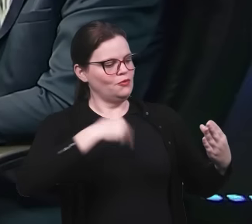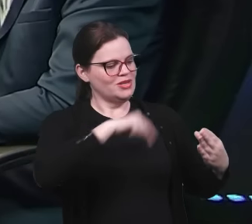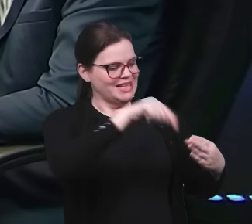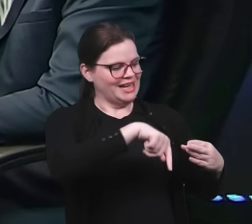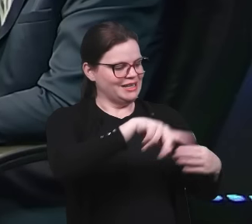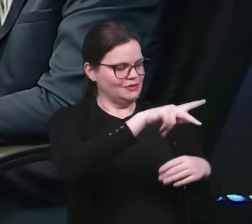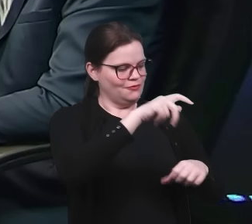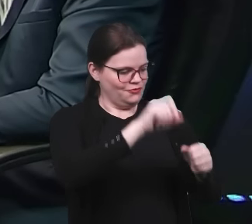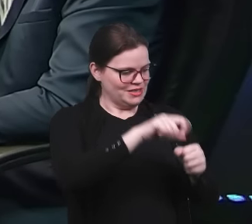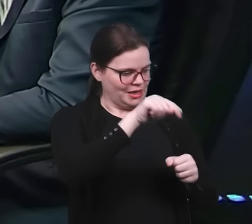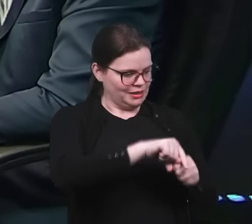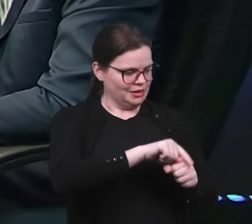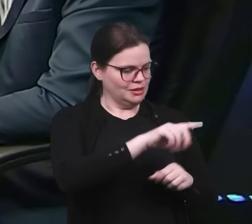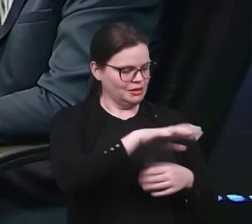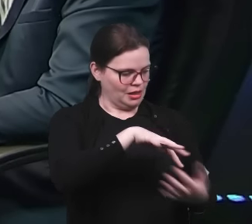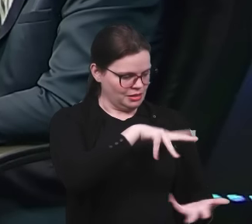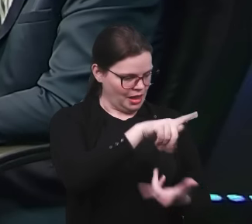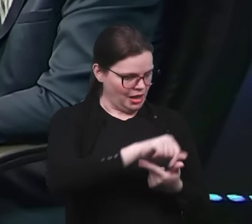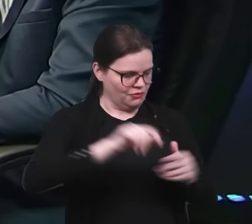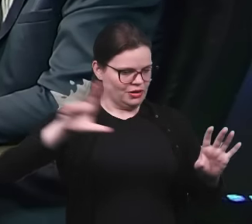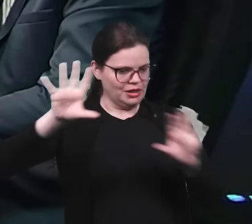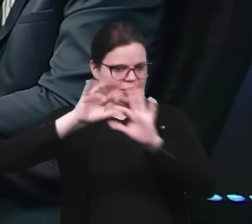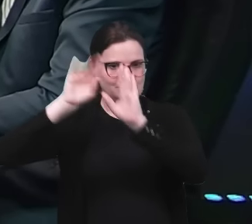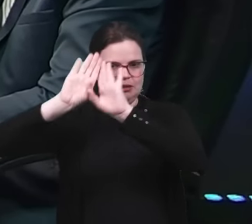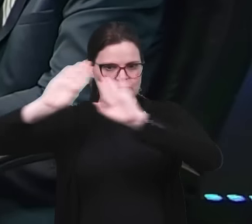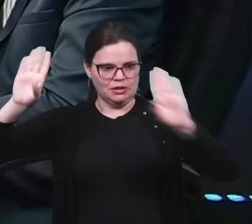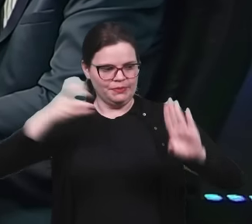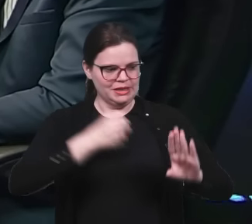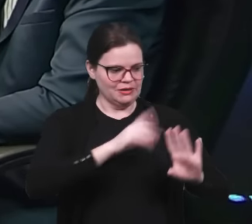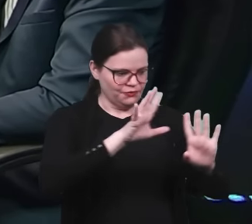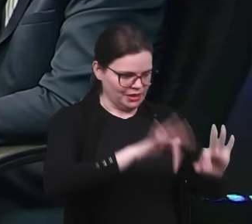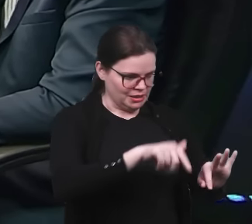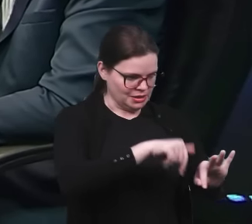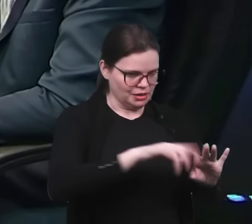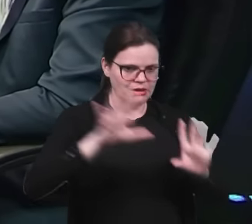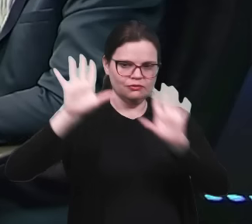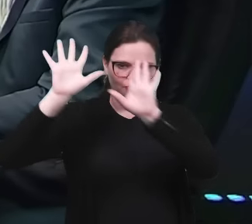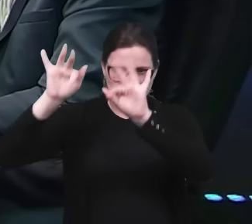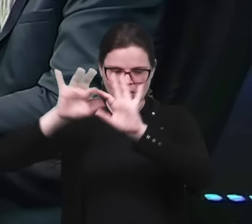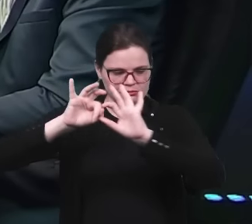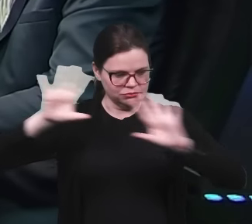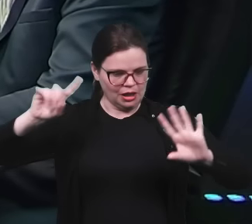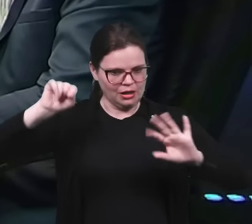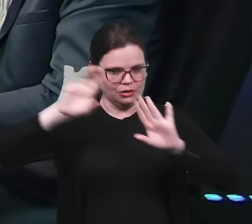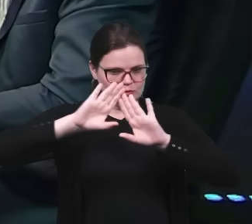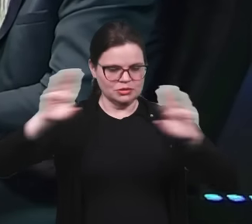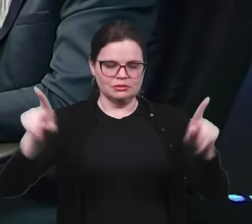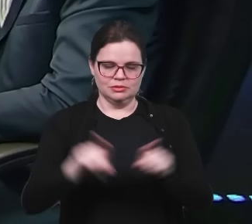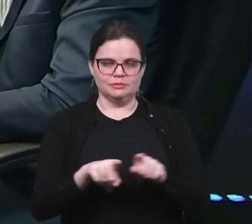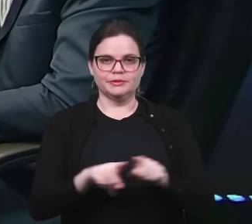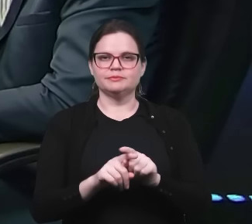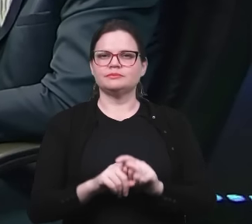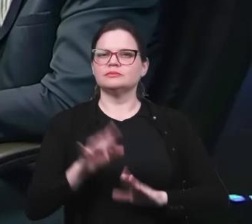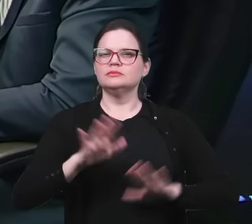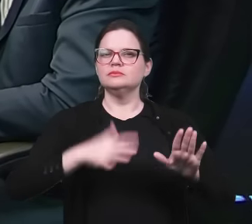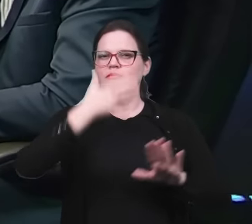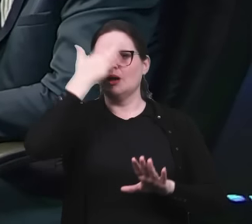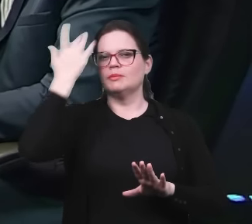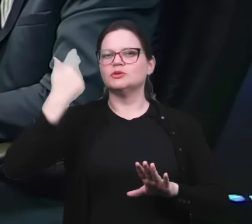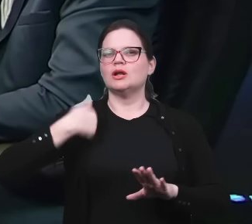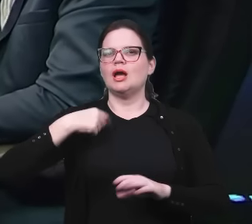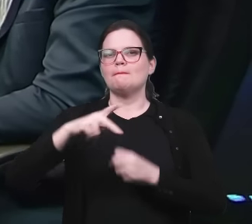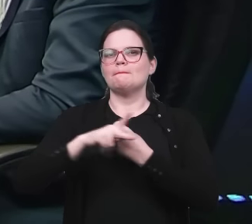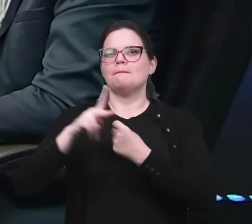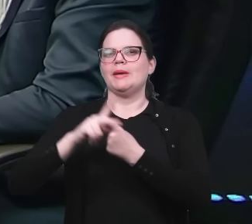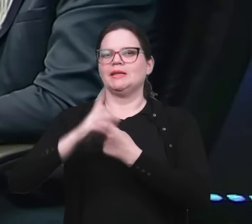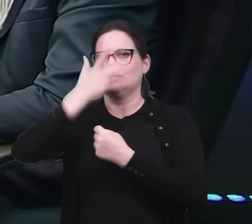na terra será ligado nos céus, e tudo que desligares na terra será desligado nos céus. E aí, alguns até dizem assim: Pedro é porteiro